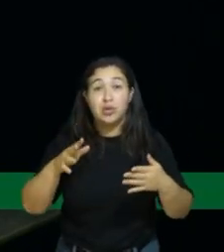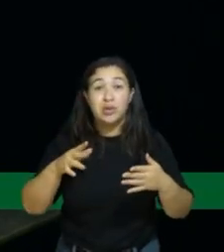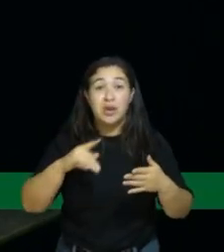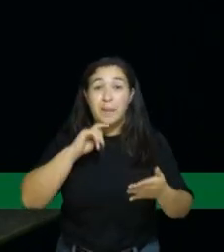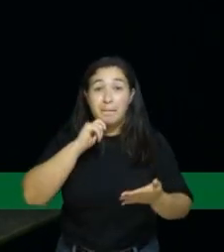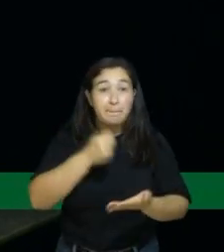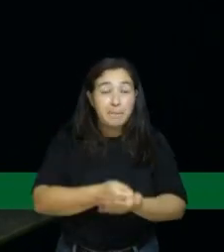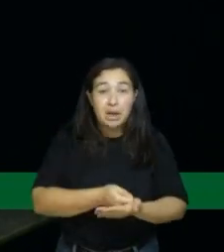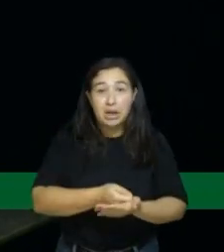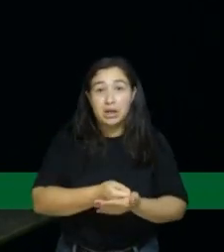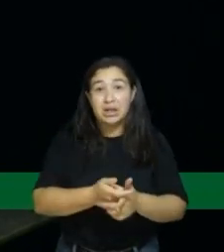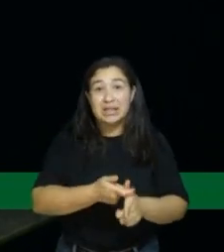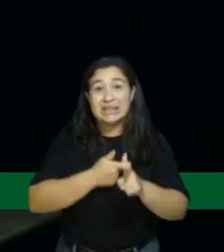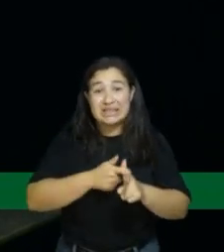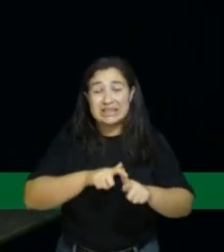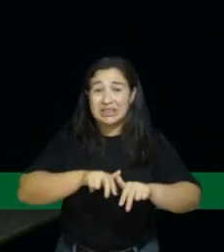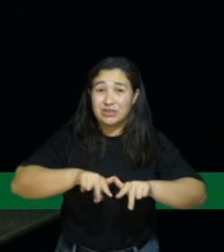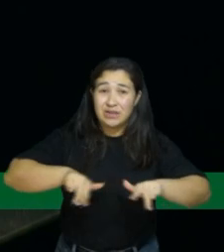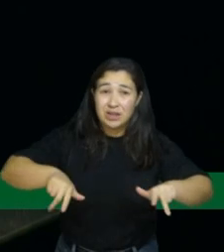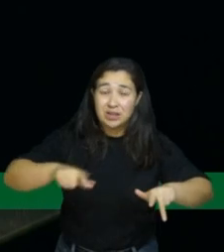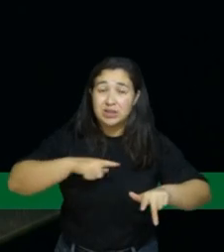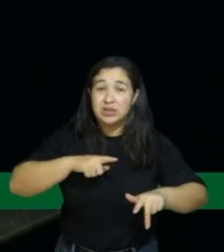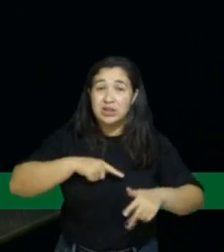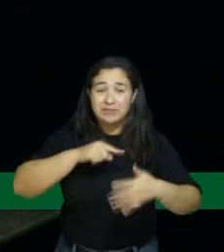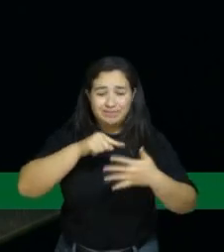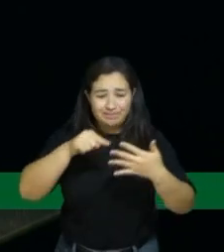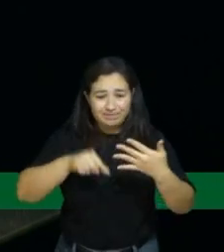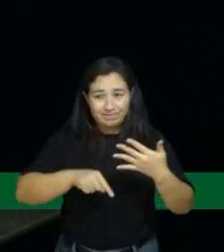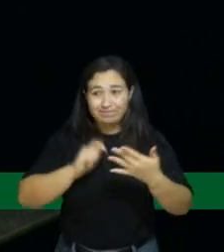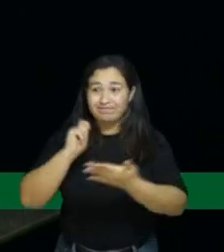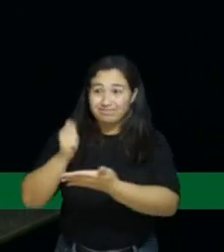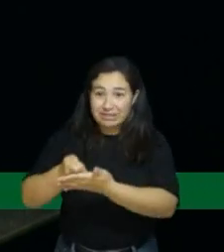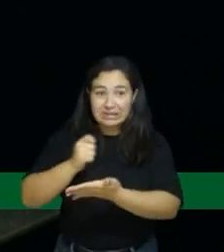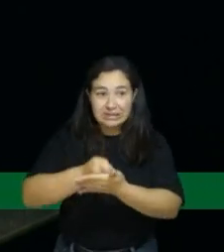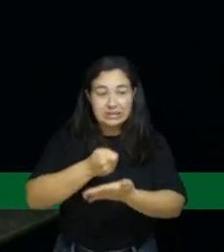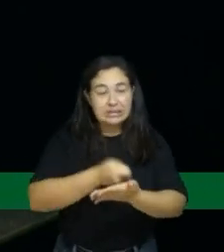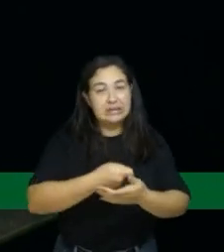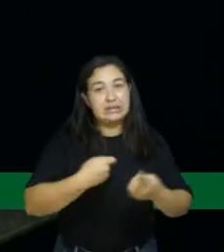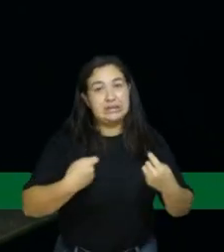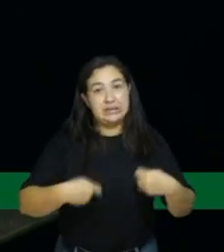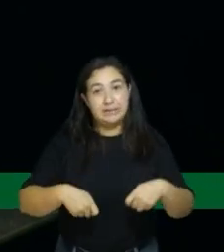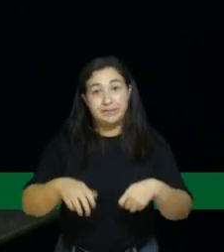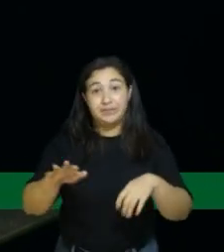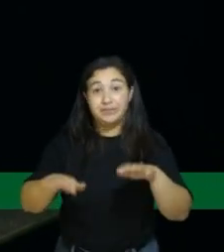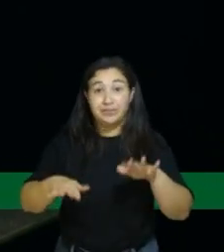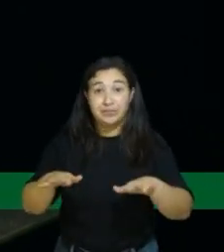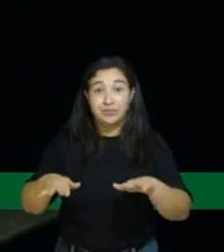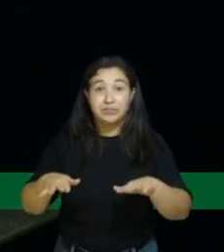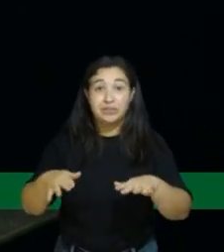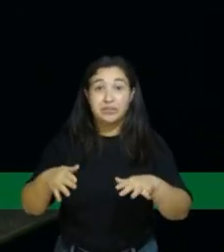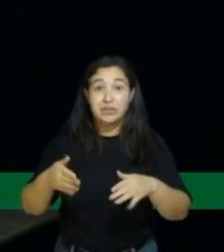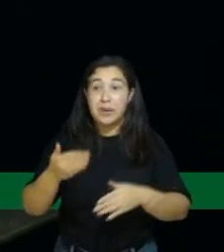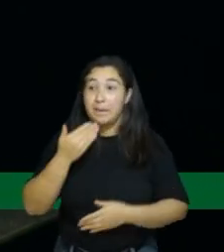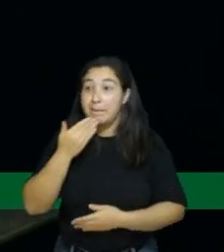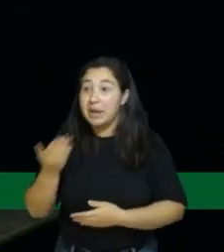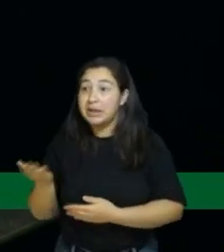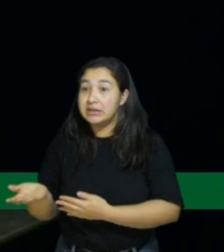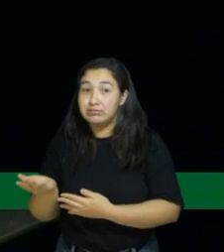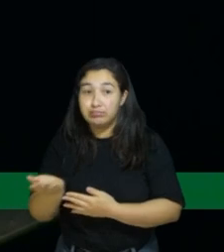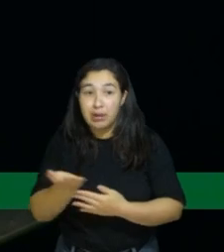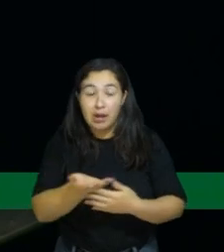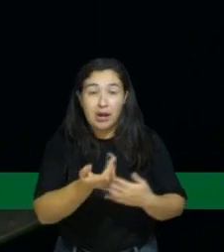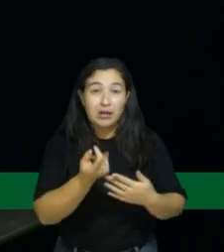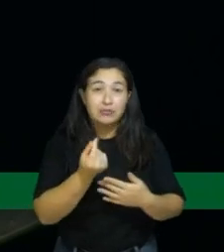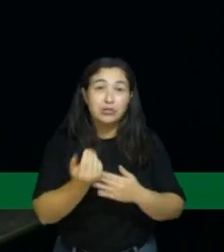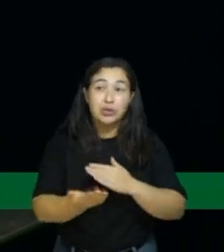temos eh várias demandas e a gente tá simplesmente passando o chapeuzinho pedindo ajuda